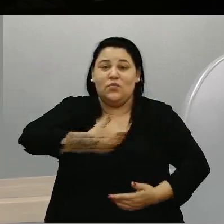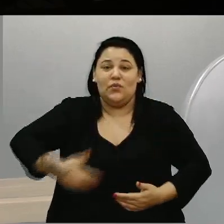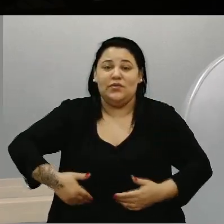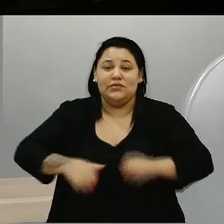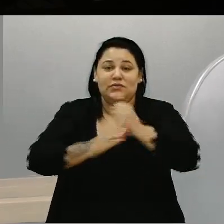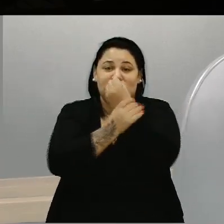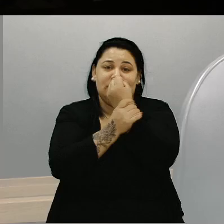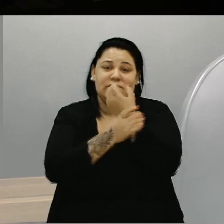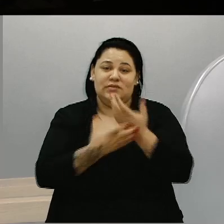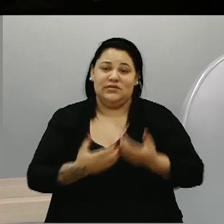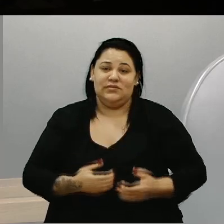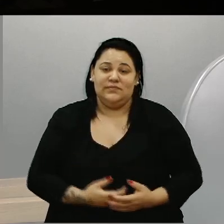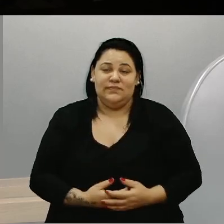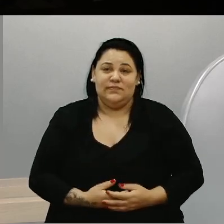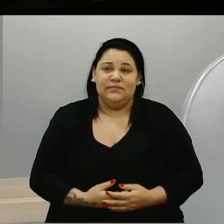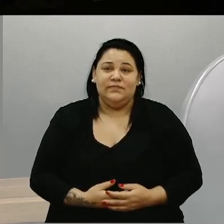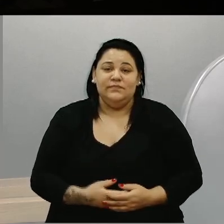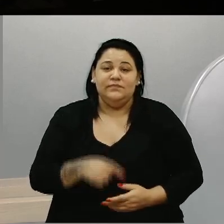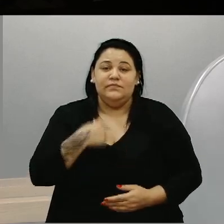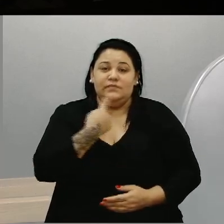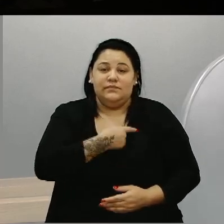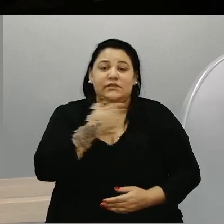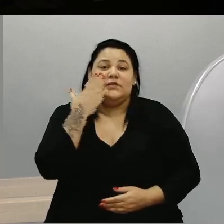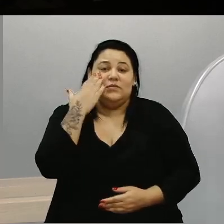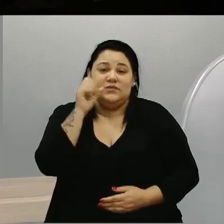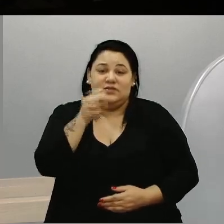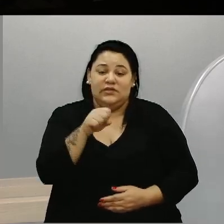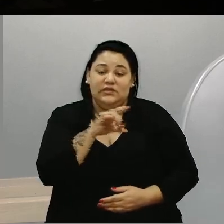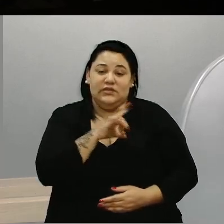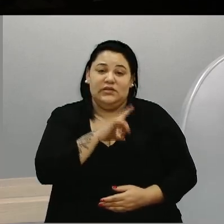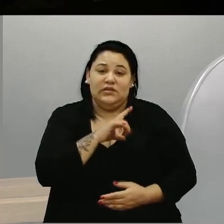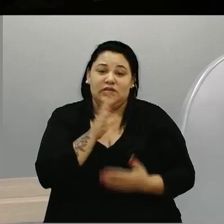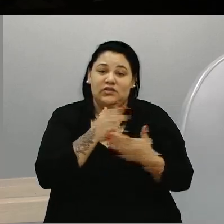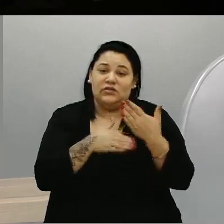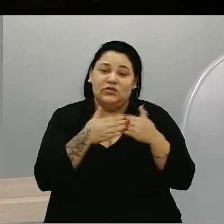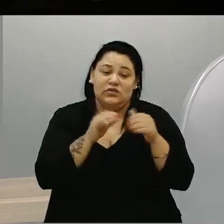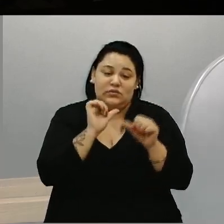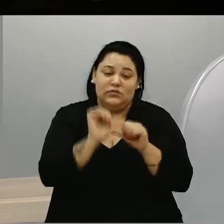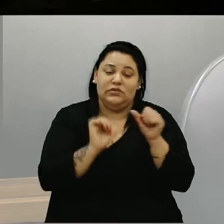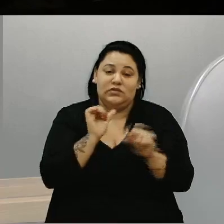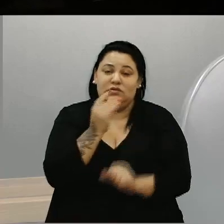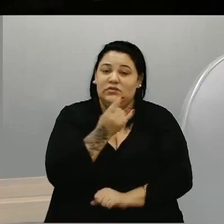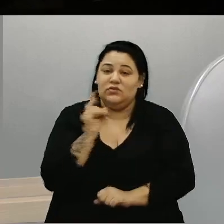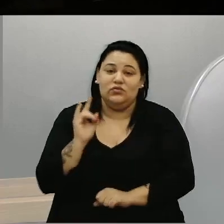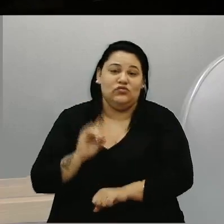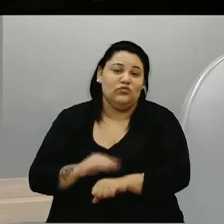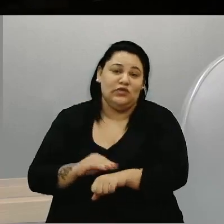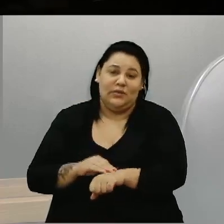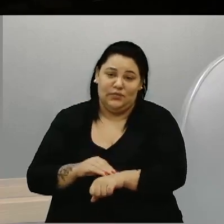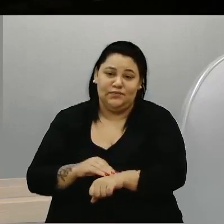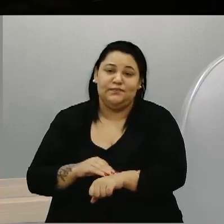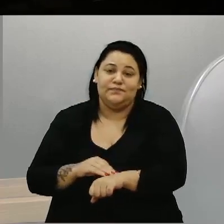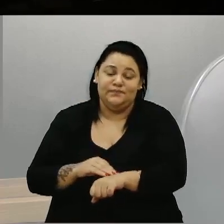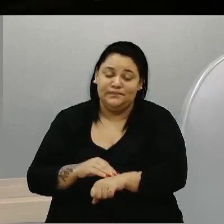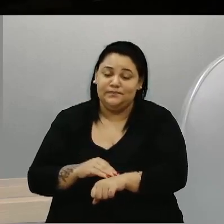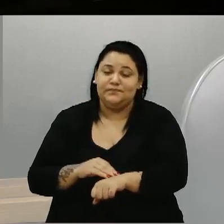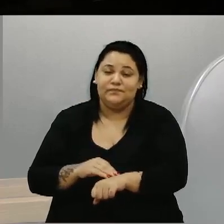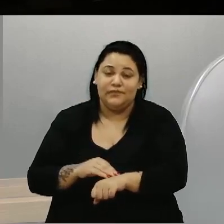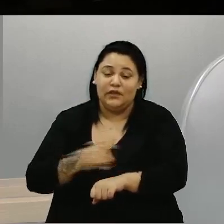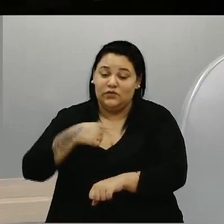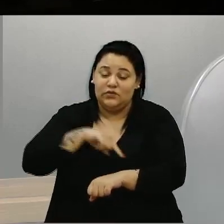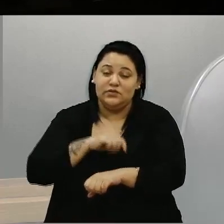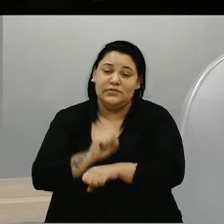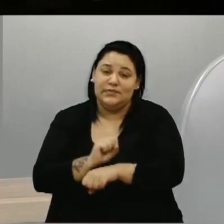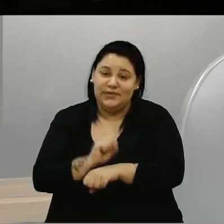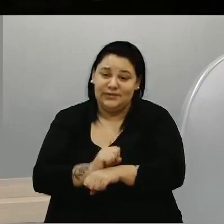segurança. Nós sabemos que teve toda essa mudança nos últimos tempos aqui, então está se esperando que a